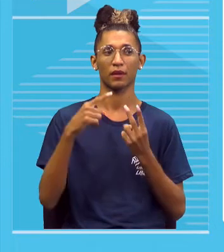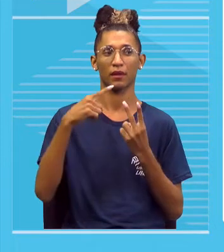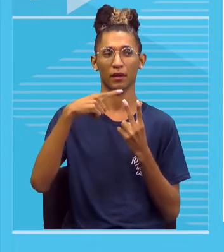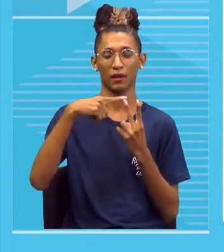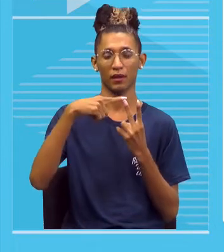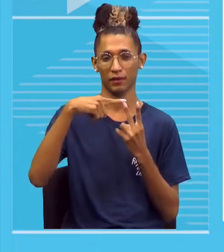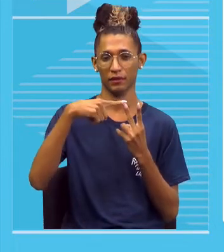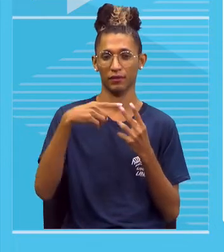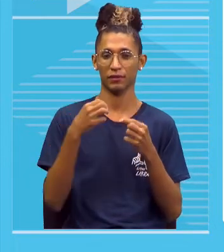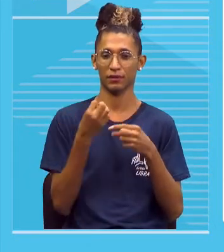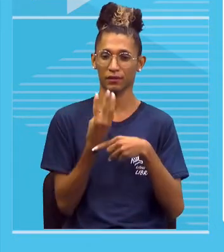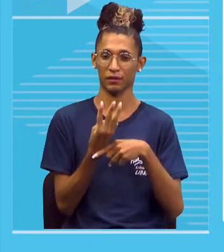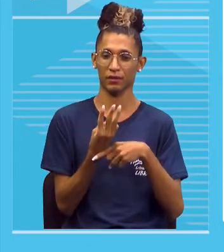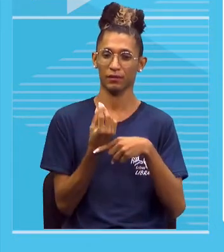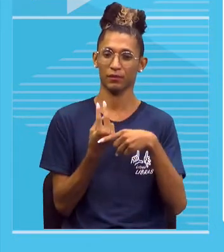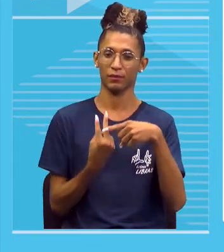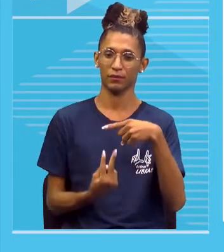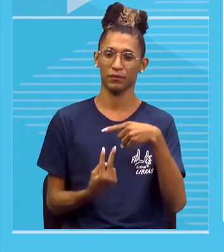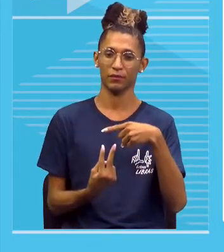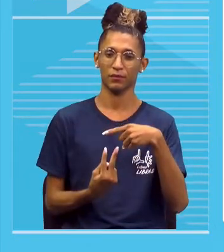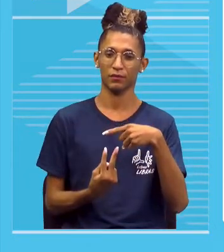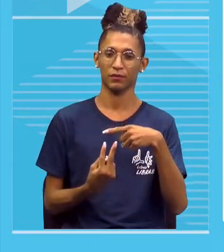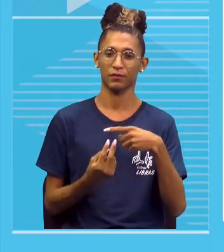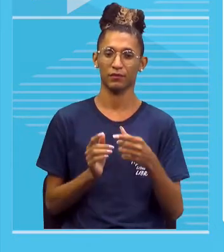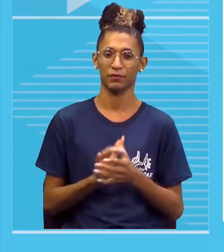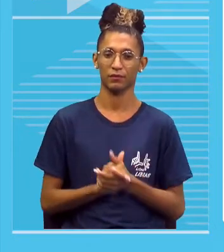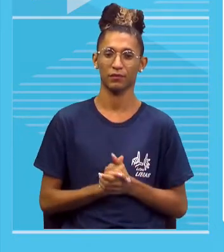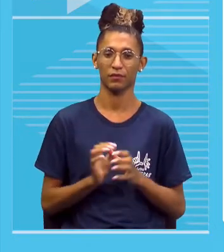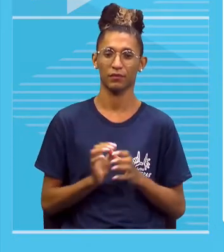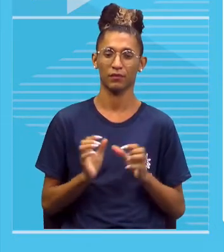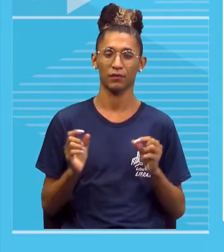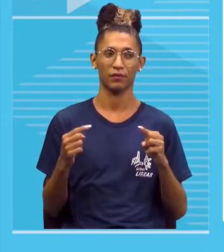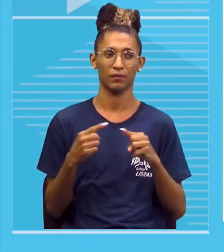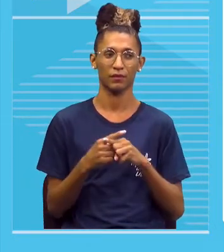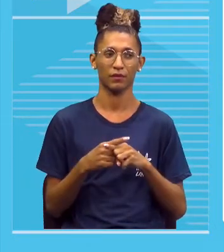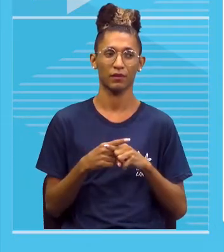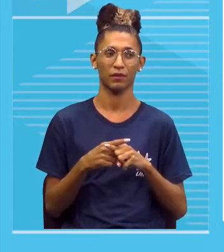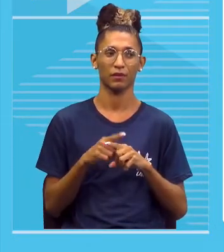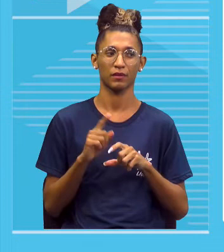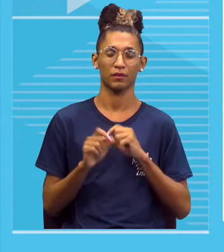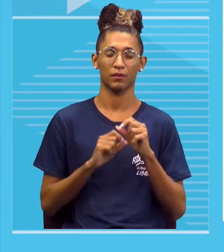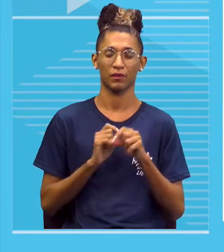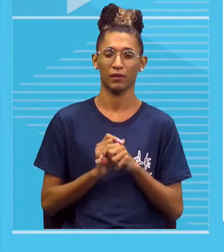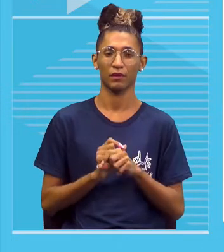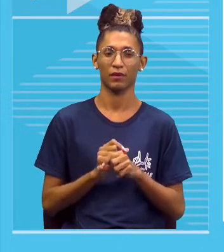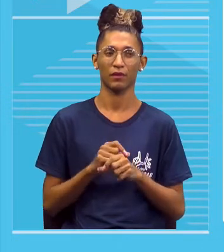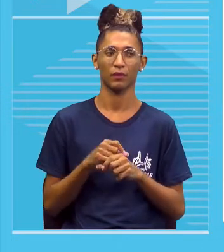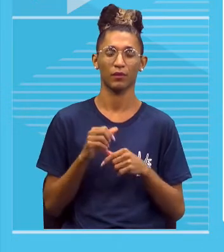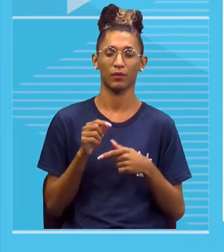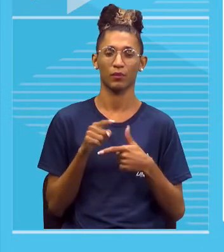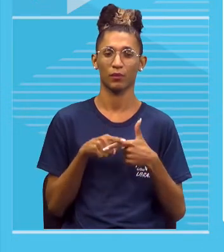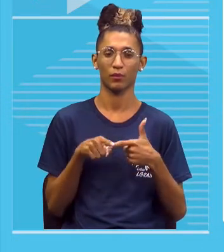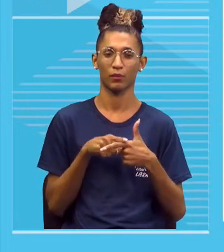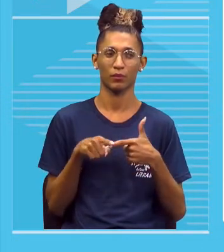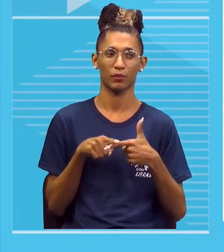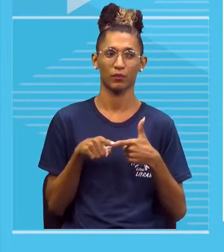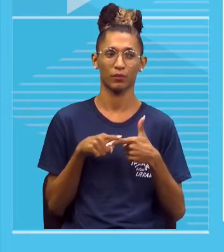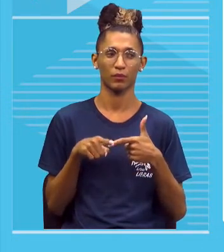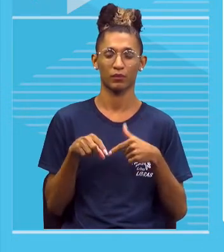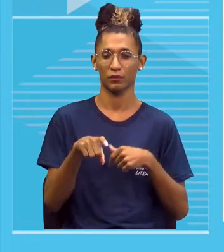aqui E aí às vezes quanto é o cosseno de x